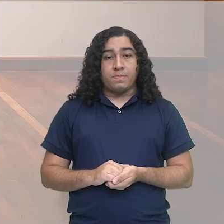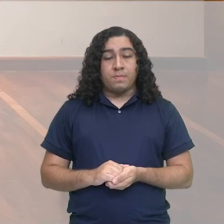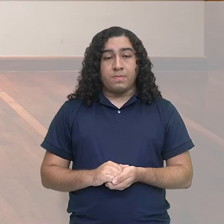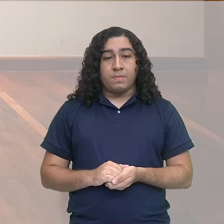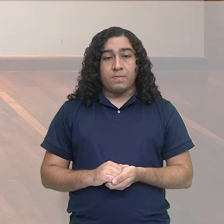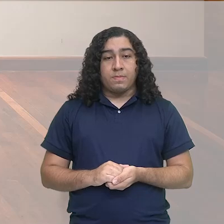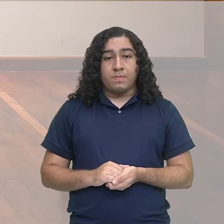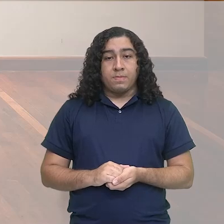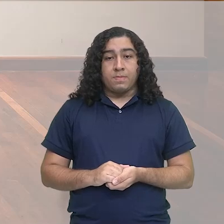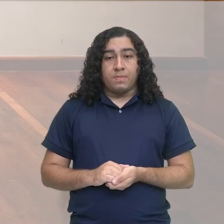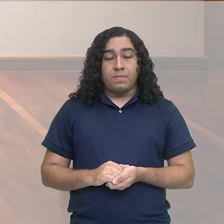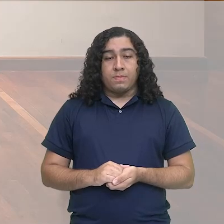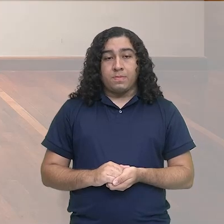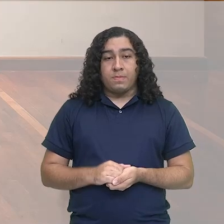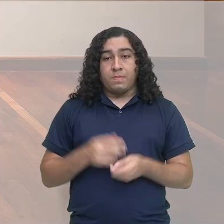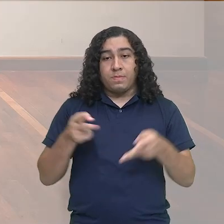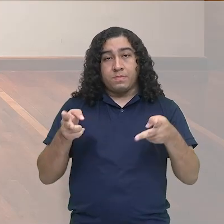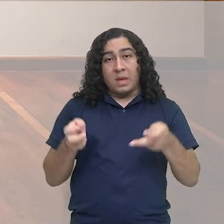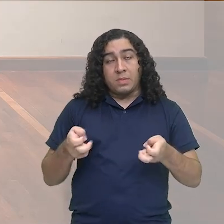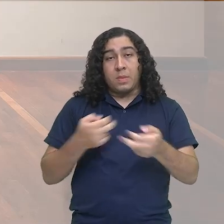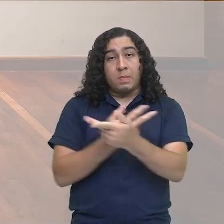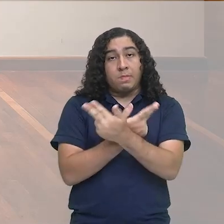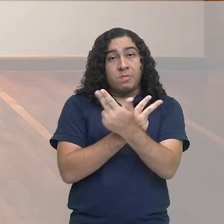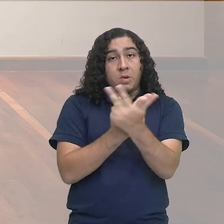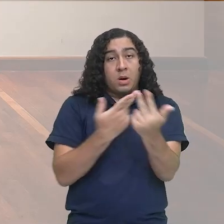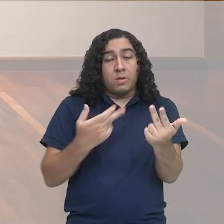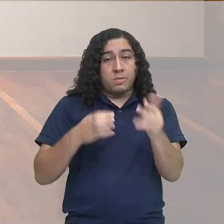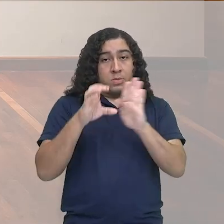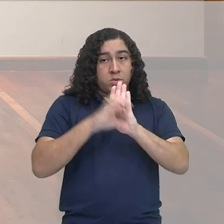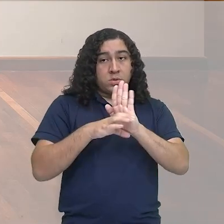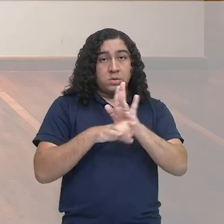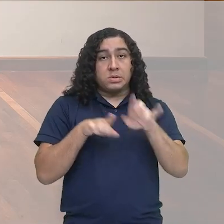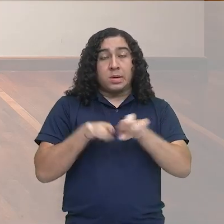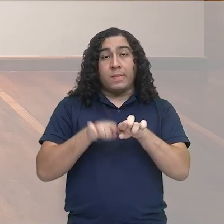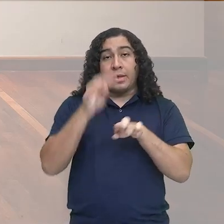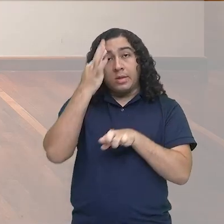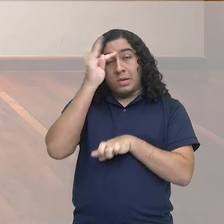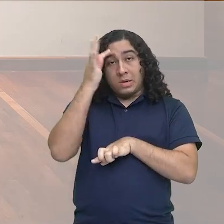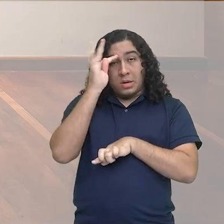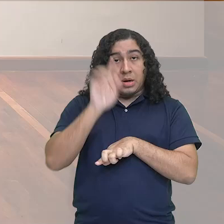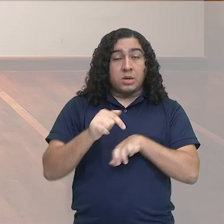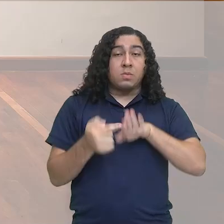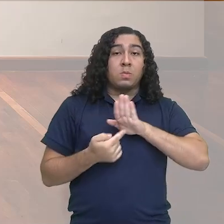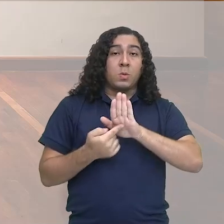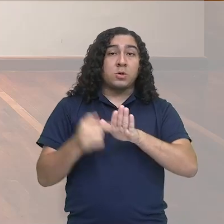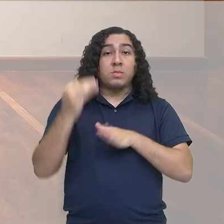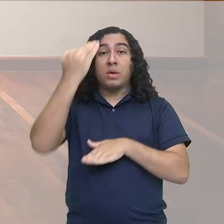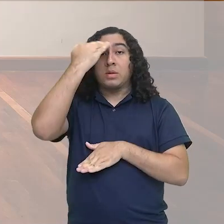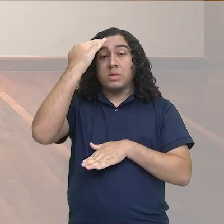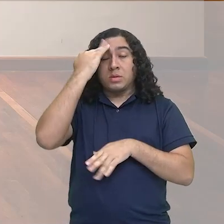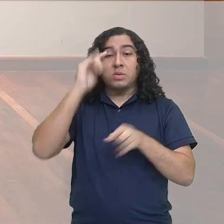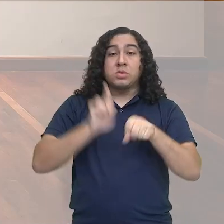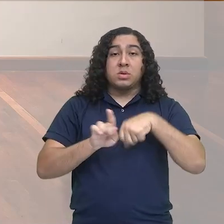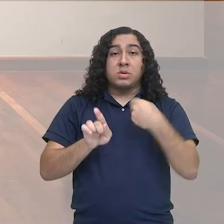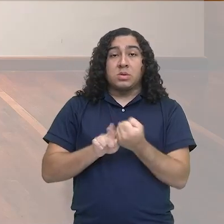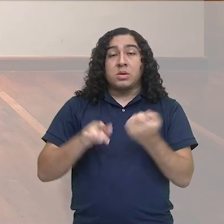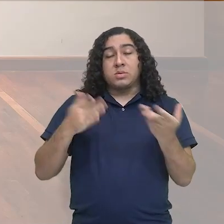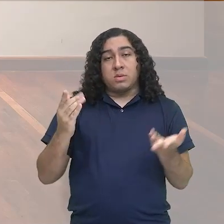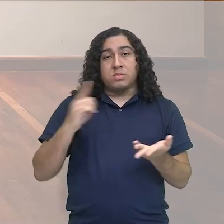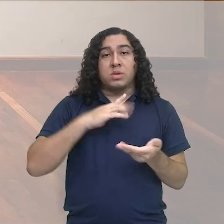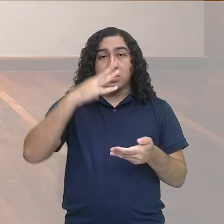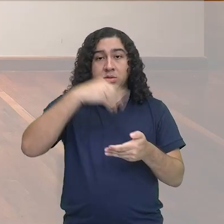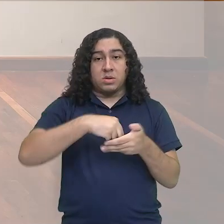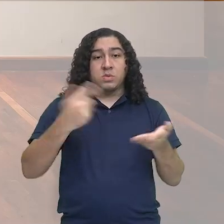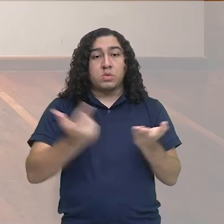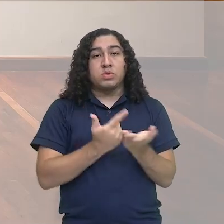Viram aí quantos conceitos, né, e teorias traz aí o Karl Marx para entender a sociedade? Estão aí presentes nos livros, né,